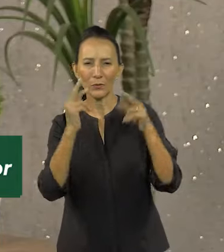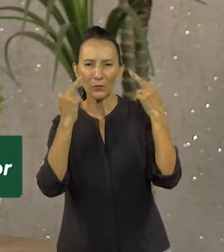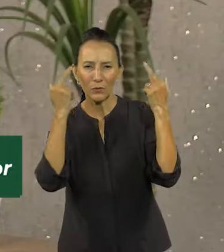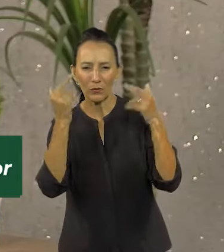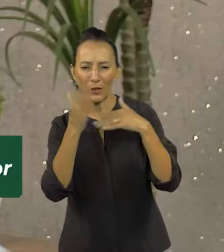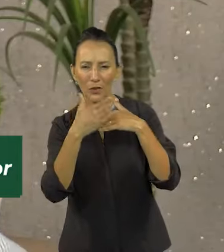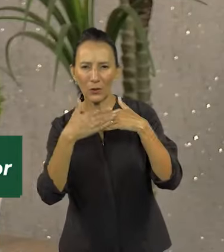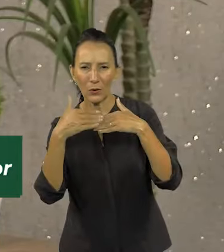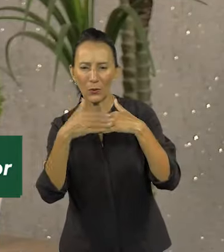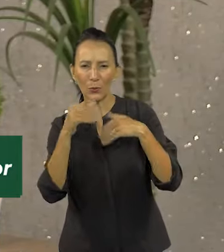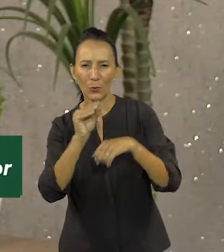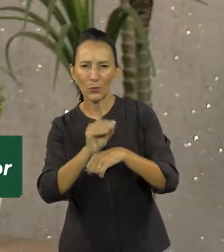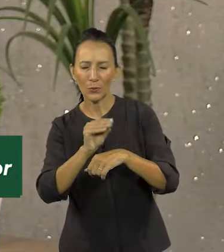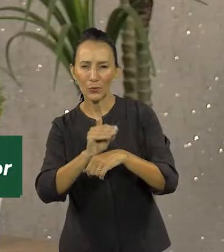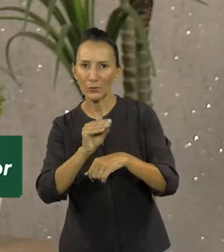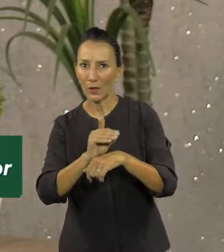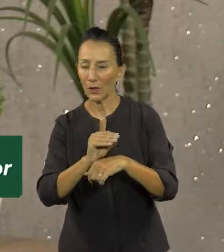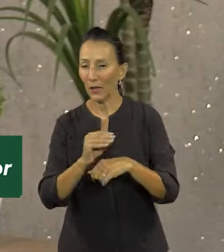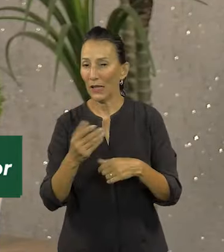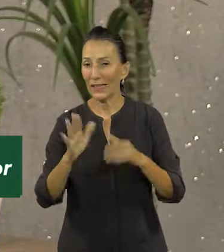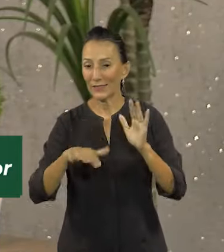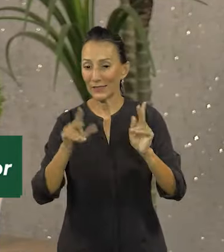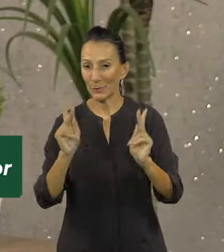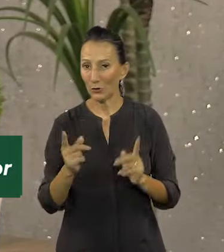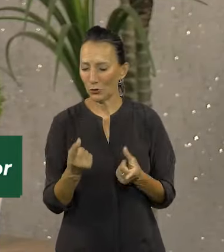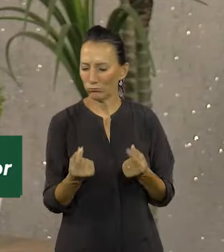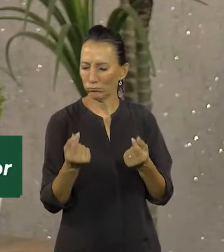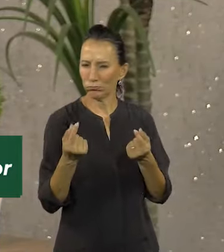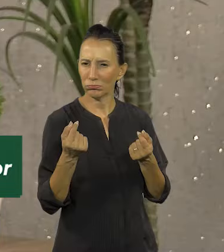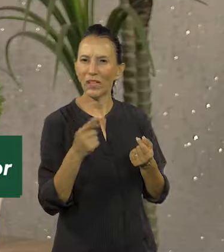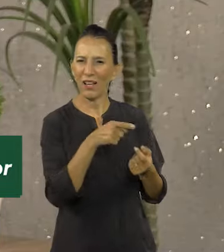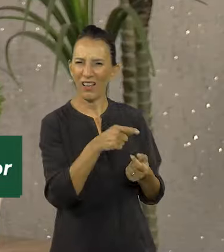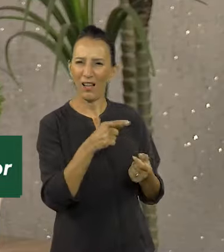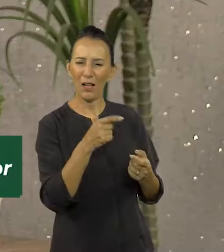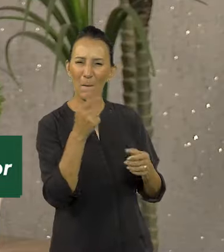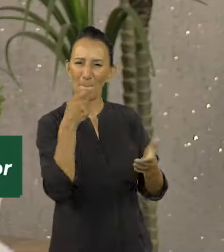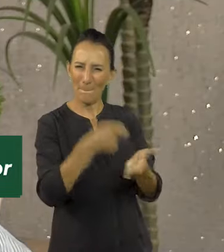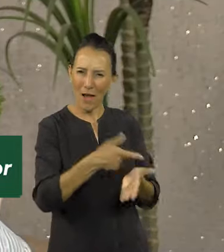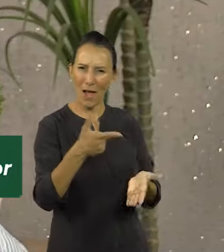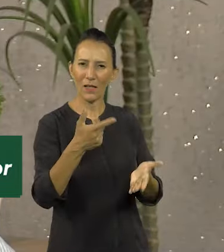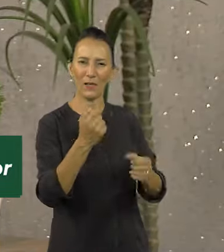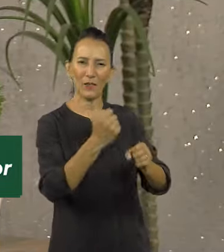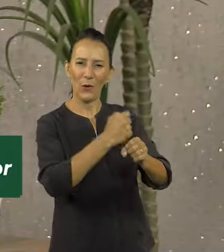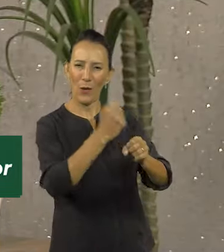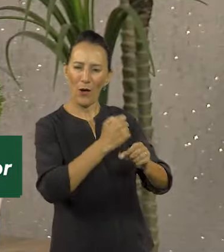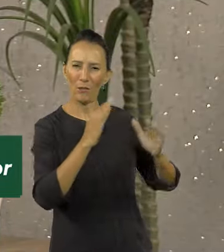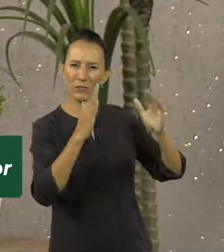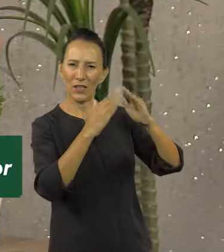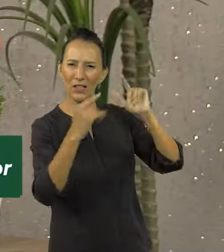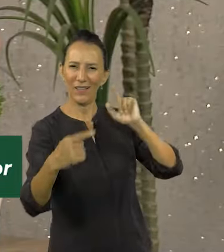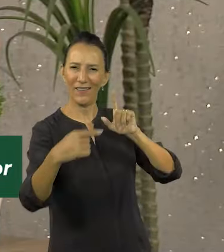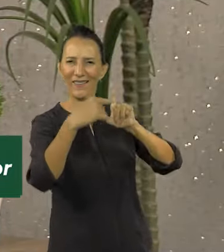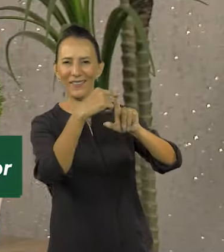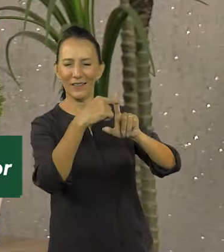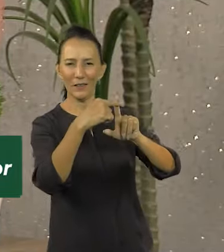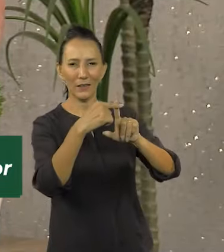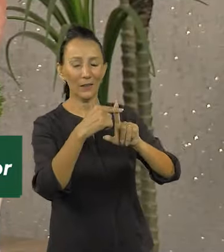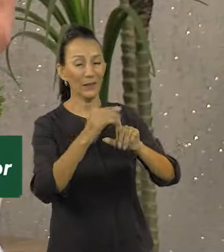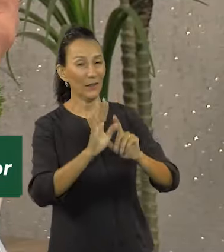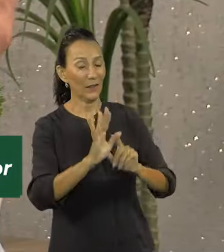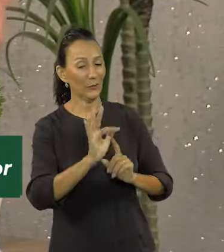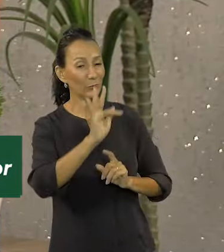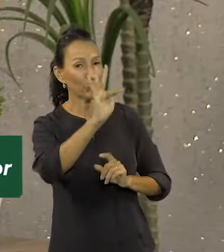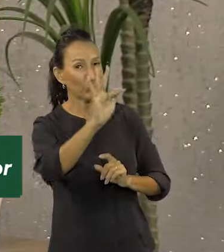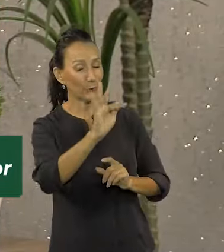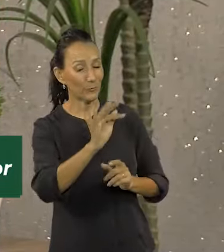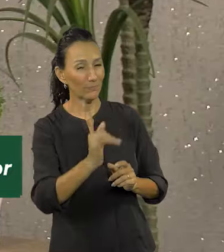aquilo Ele banca um aluguel banca a construção eu tenho encontrado isso E aí você já viu o que acontece no